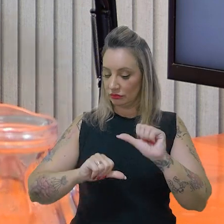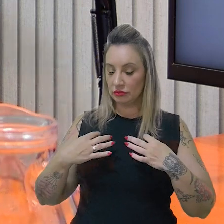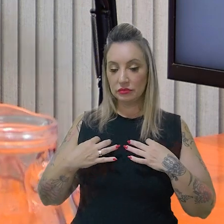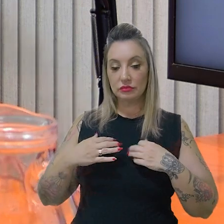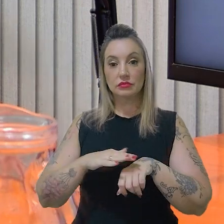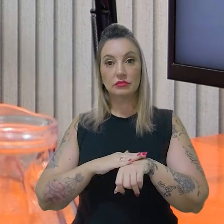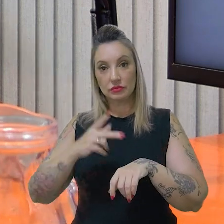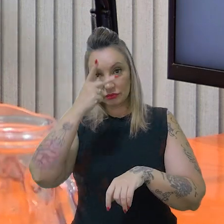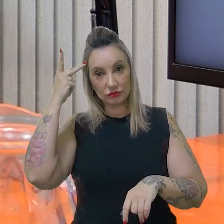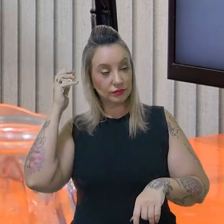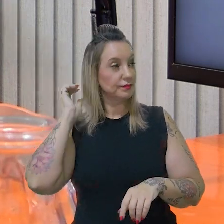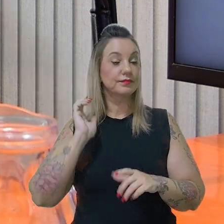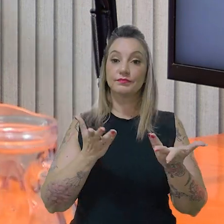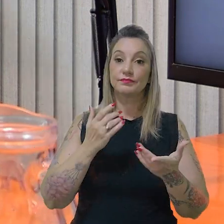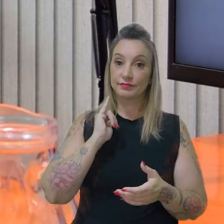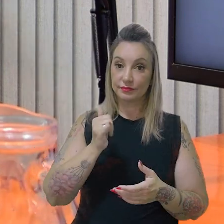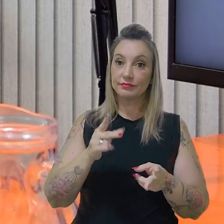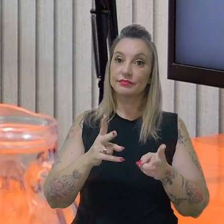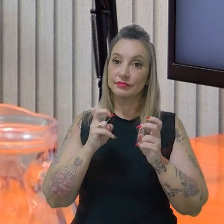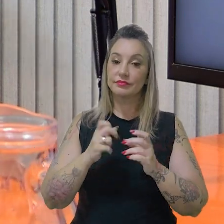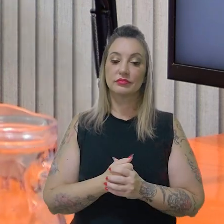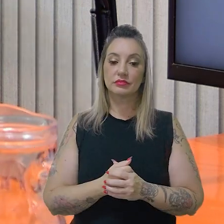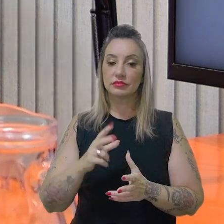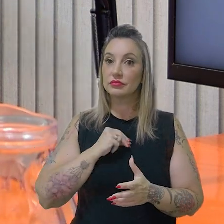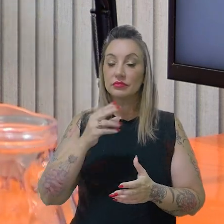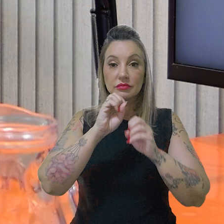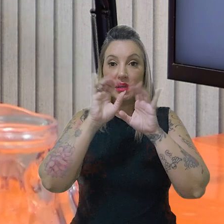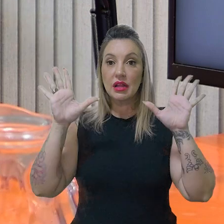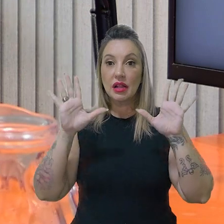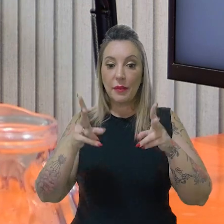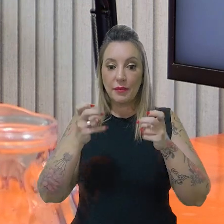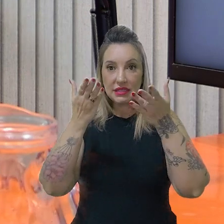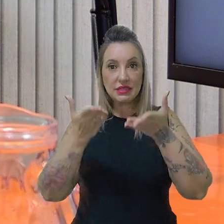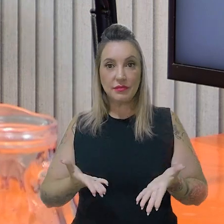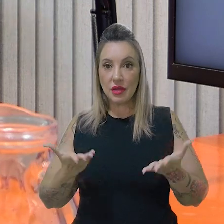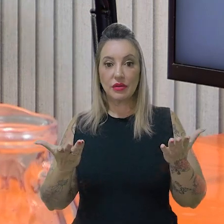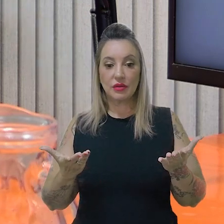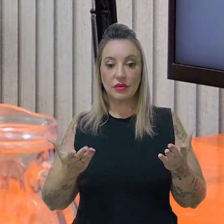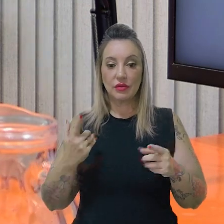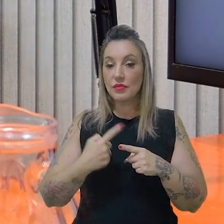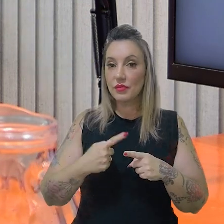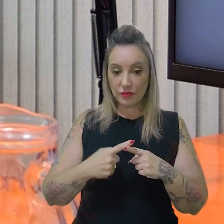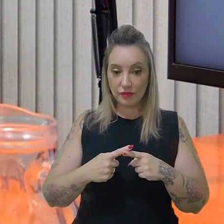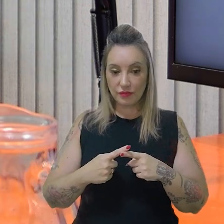comas pessoas e como você mesmo percebeu cara tá nítido perceber em você porque eu eu tô